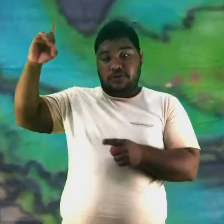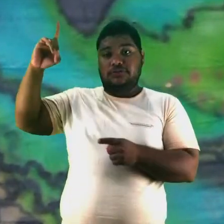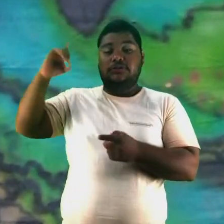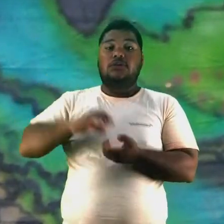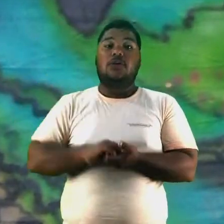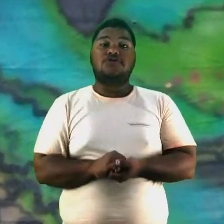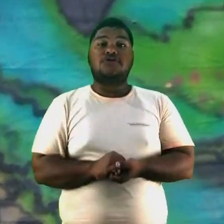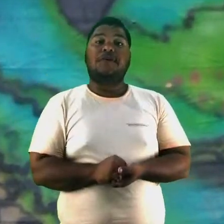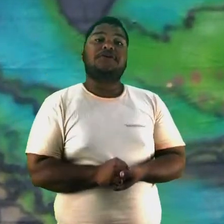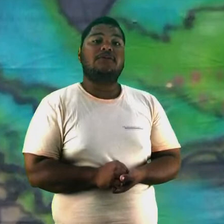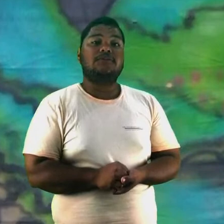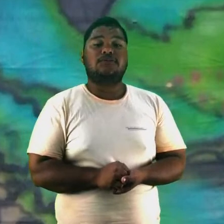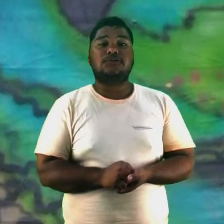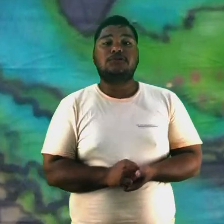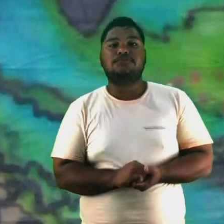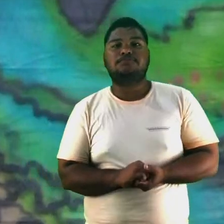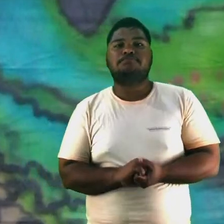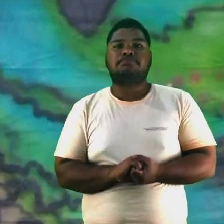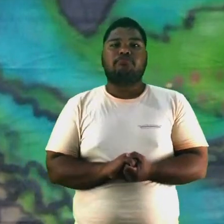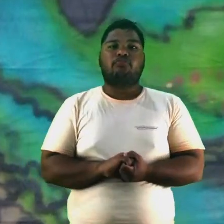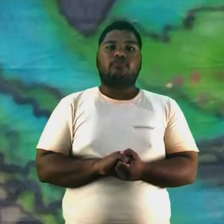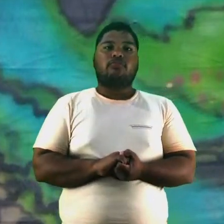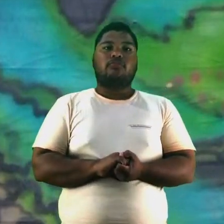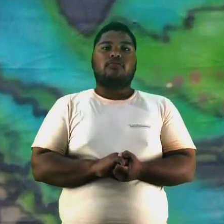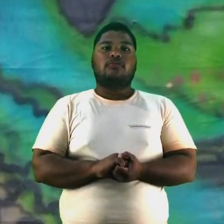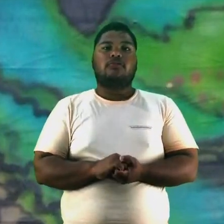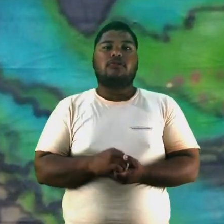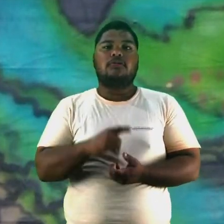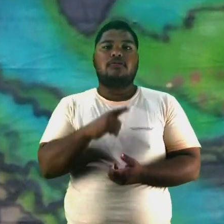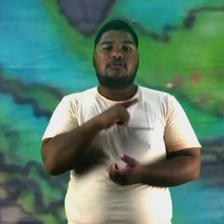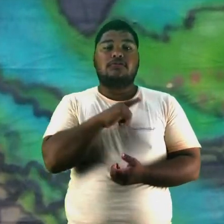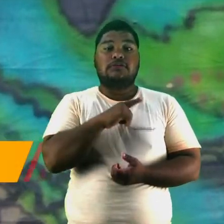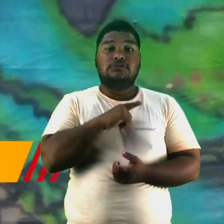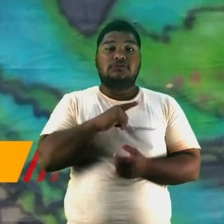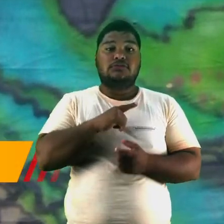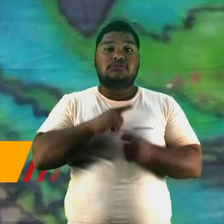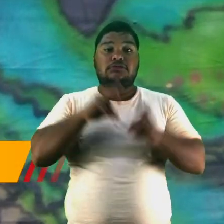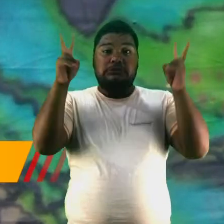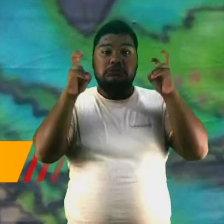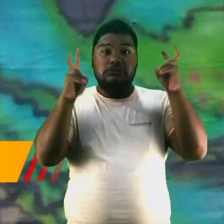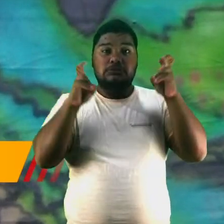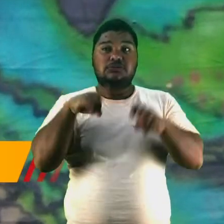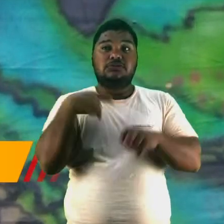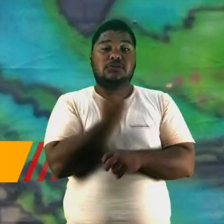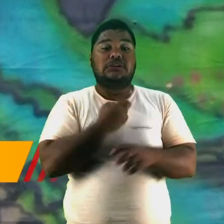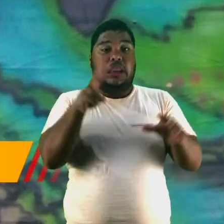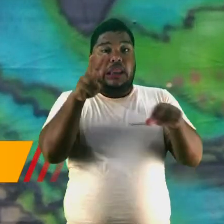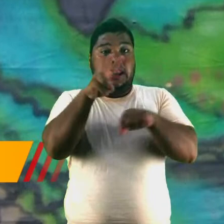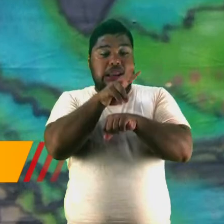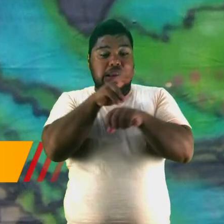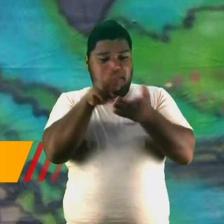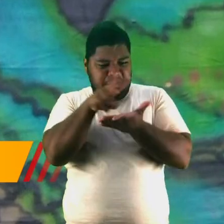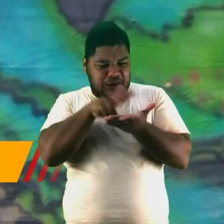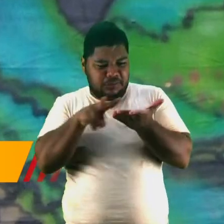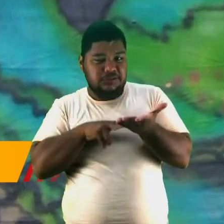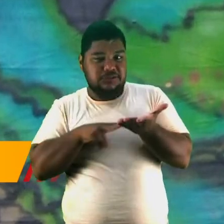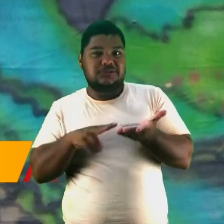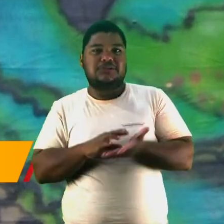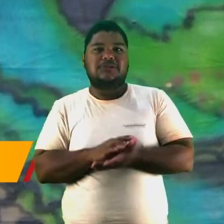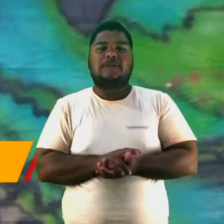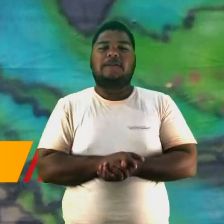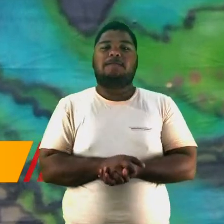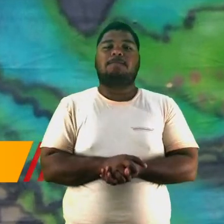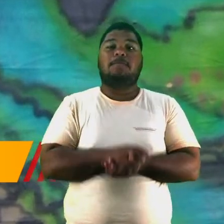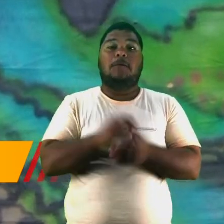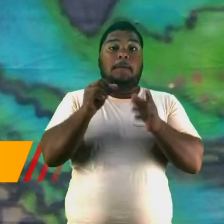que nós aprendemos aqui nesse texto que nós lemos de 2 Timóteo